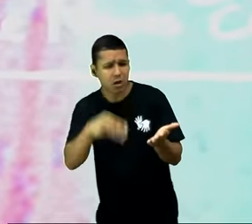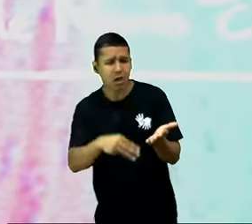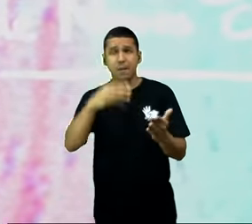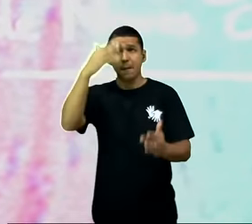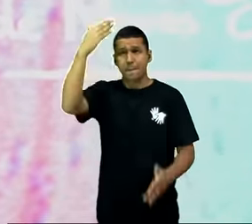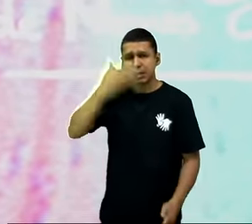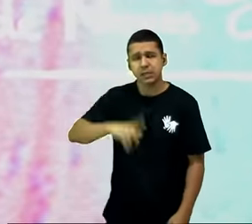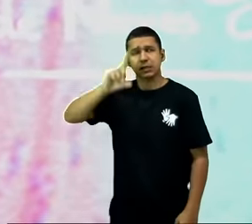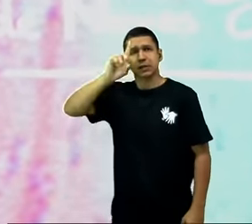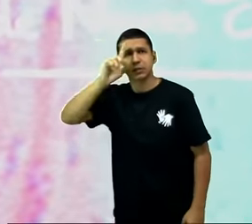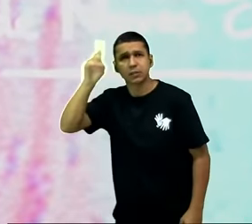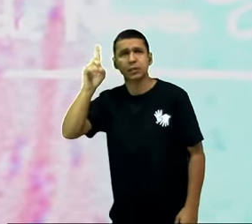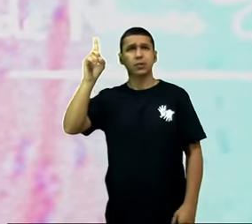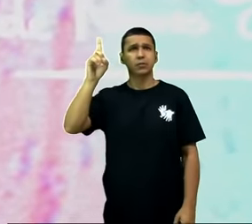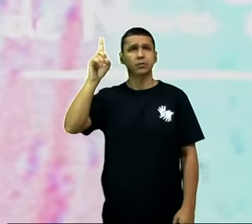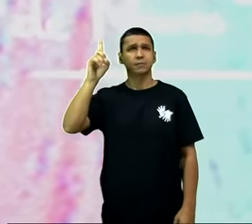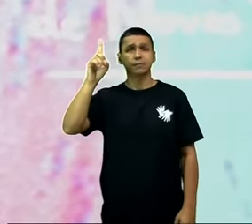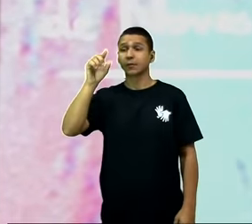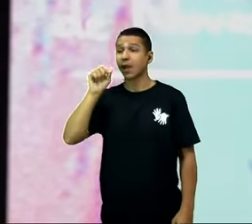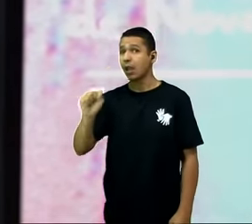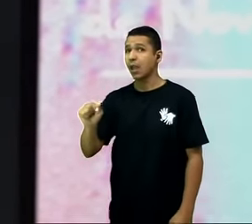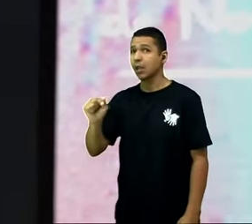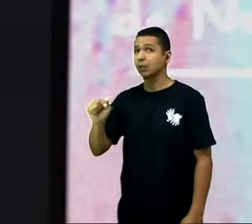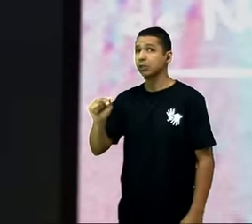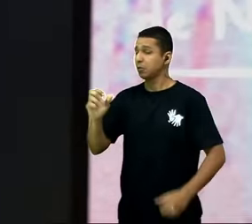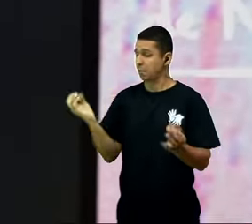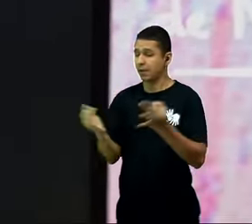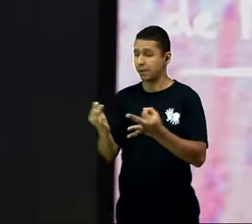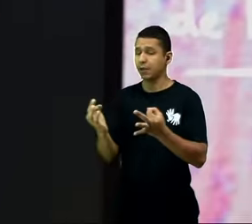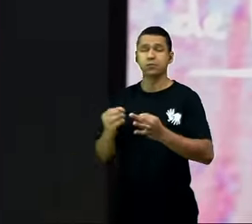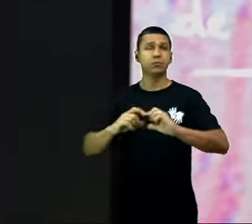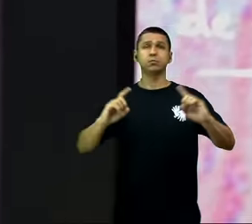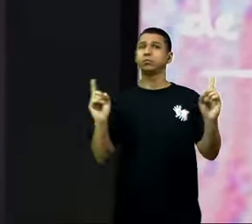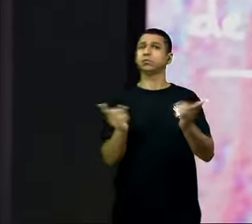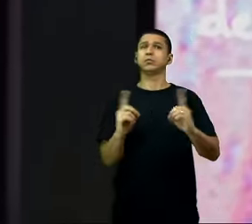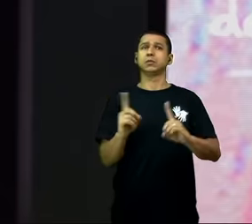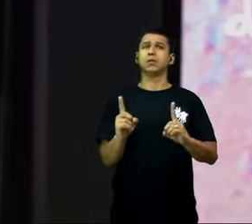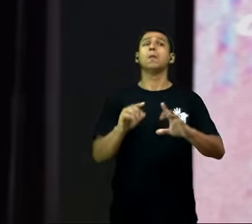Deus, mesmo não sendo perfeitos.